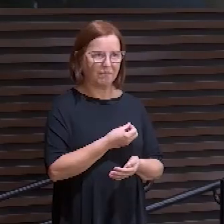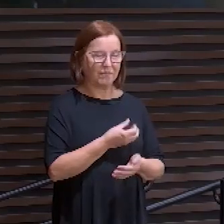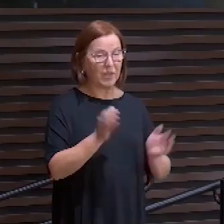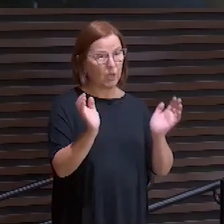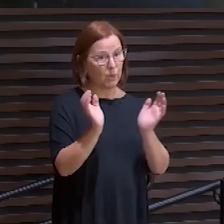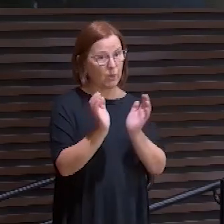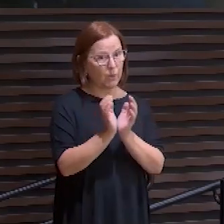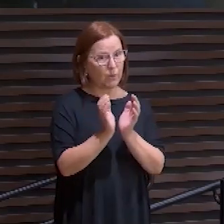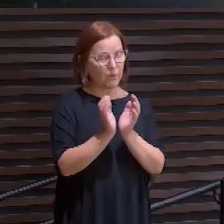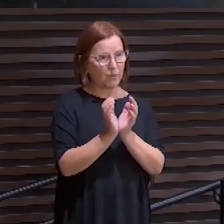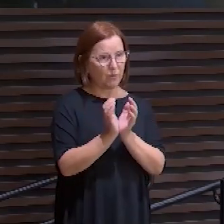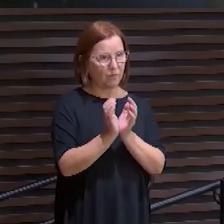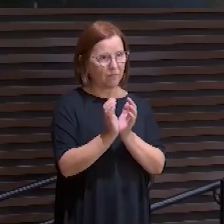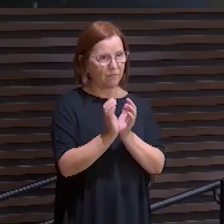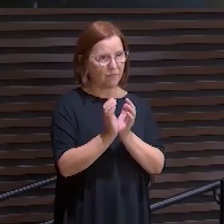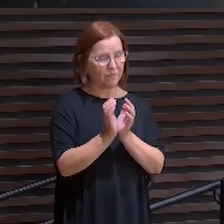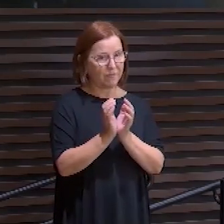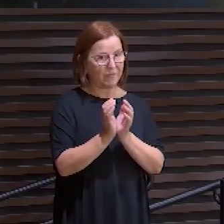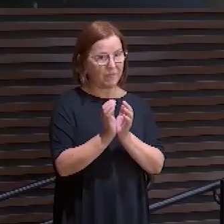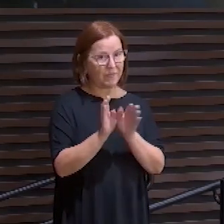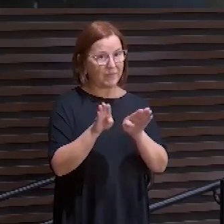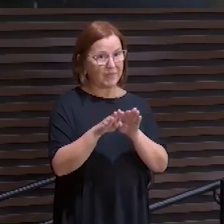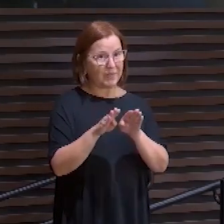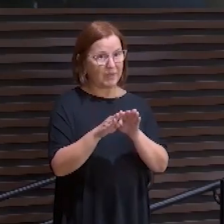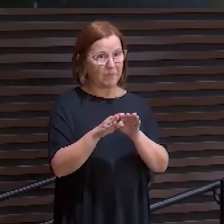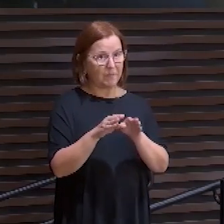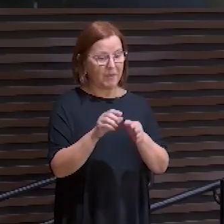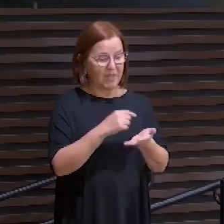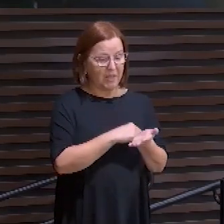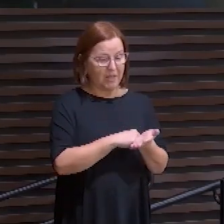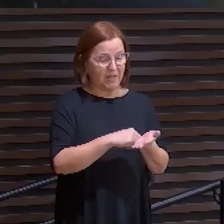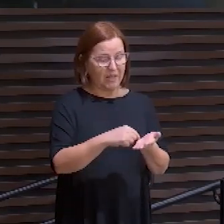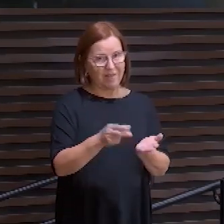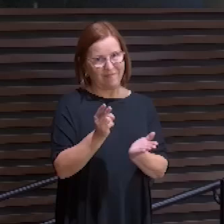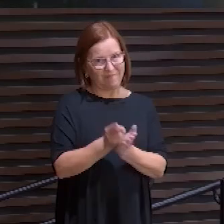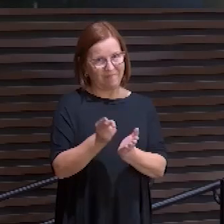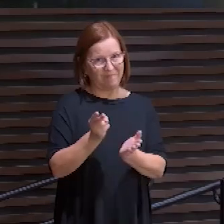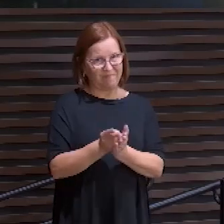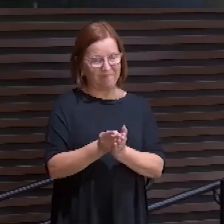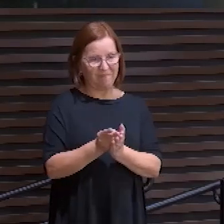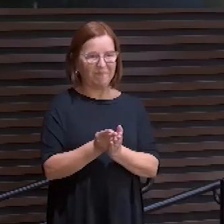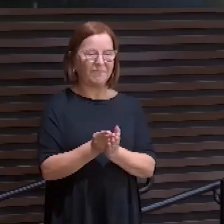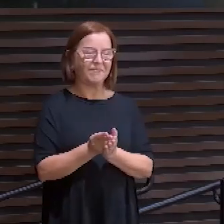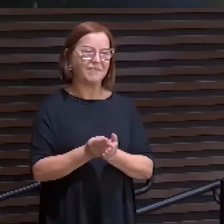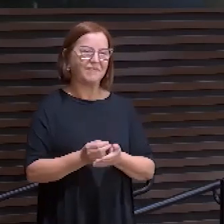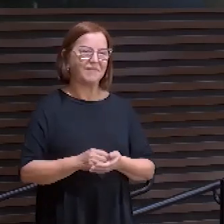comunitária inicialmente sanguínea e bem definida pelos laços